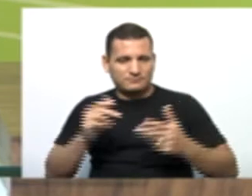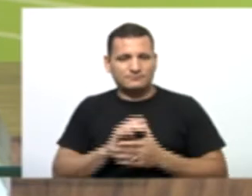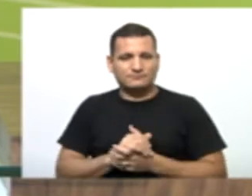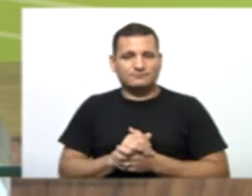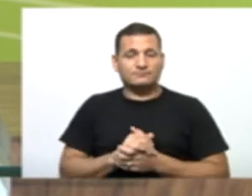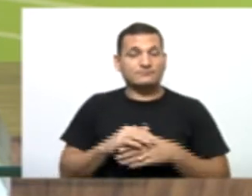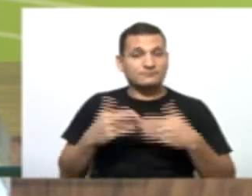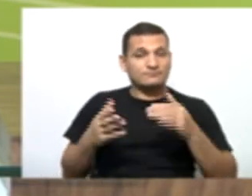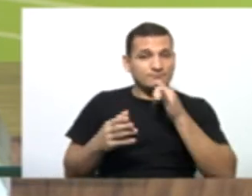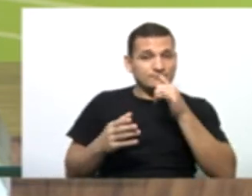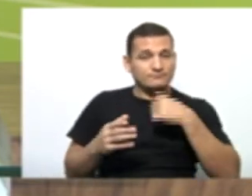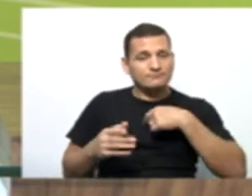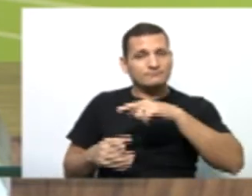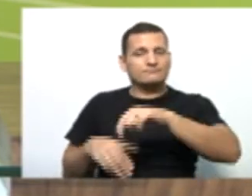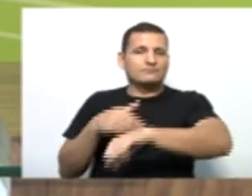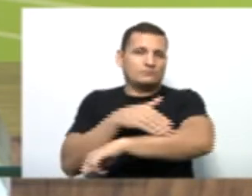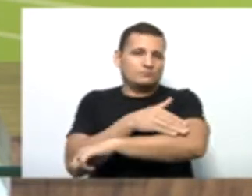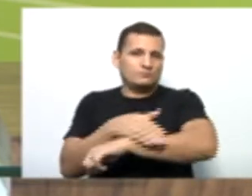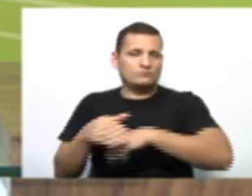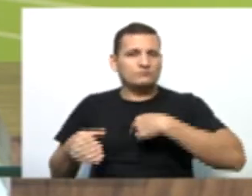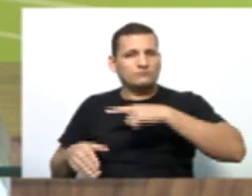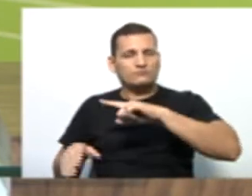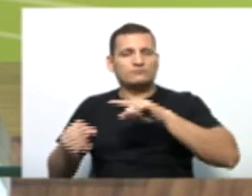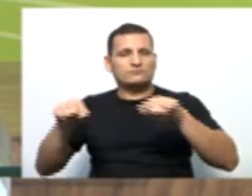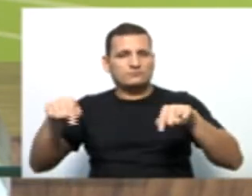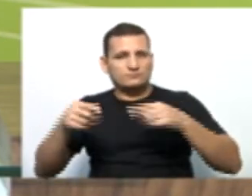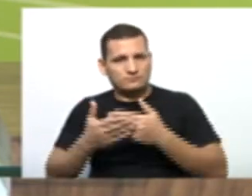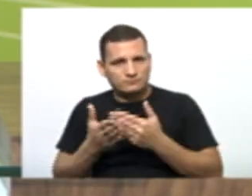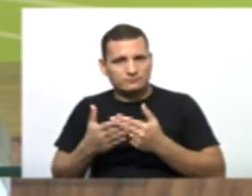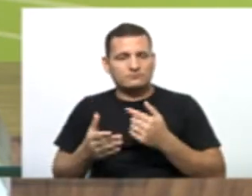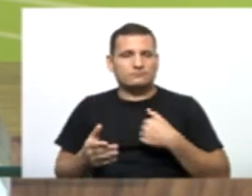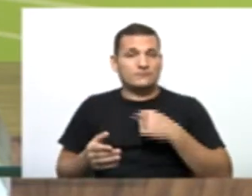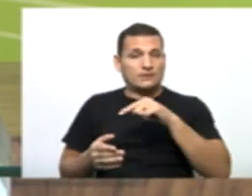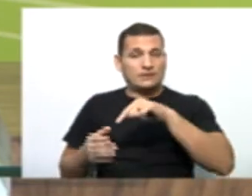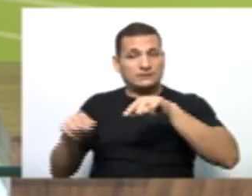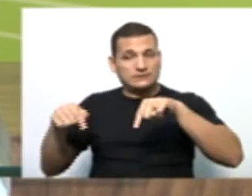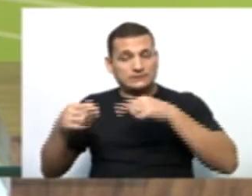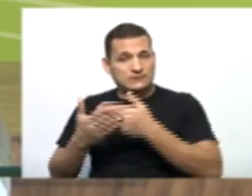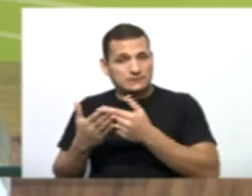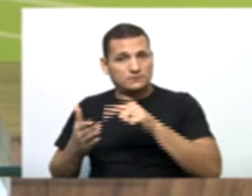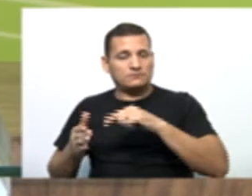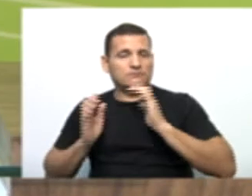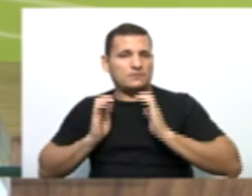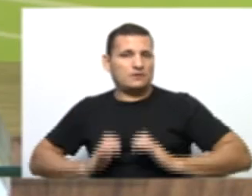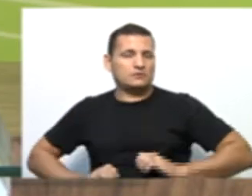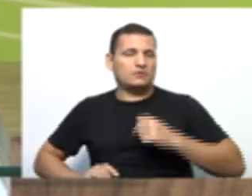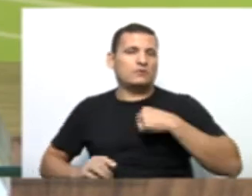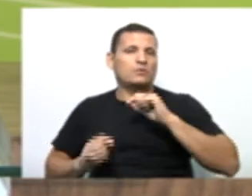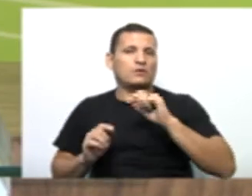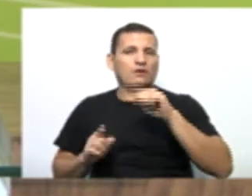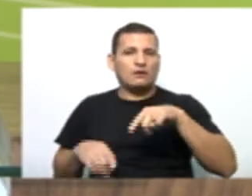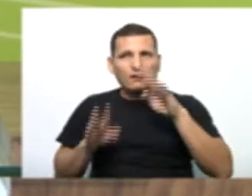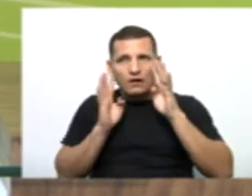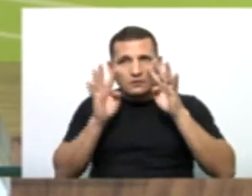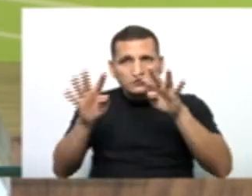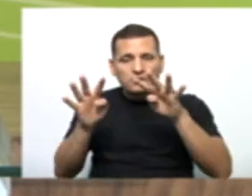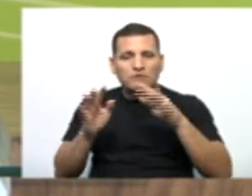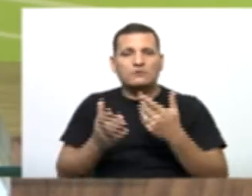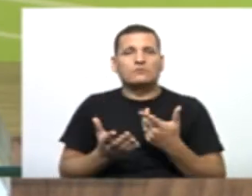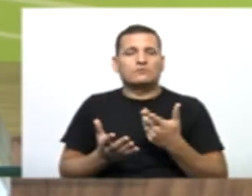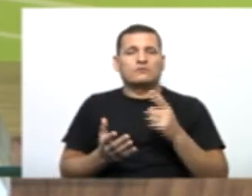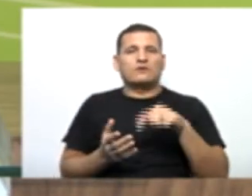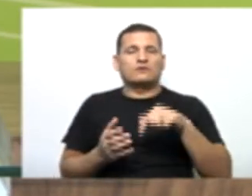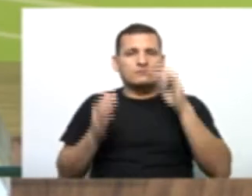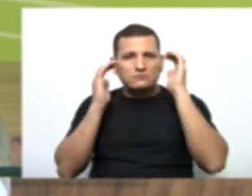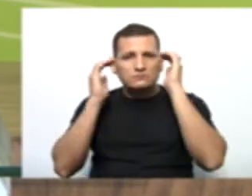Então, quando eu estou na rua, quando eu estou na sala de aula o meu compromisso ético de prestar atenção, de